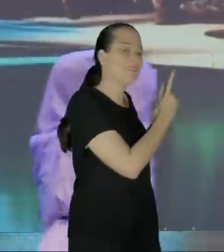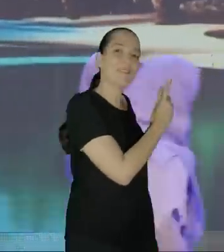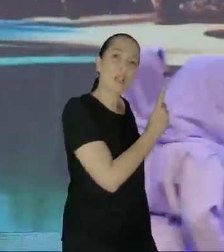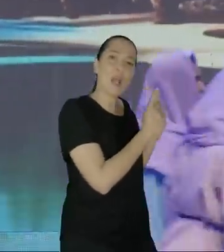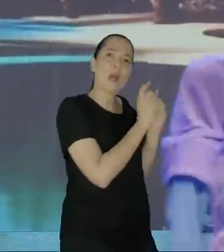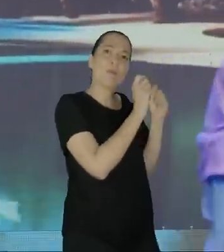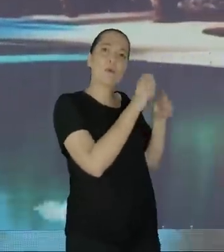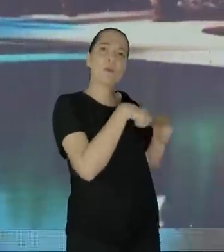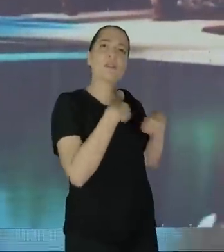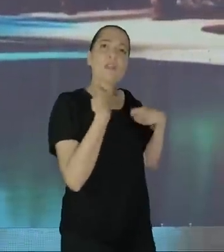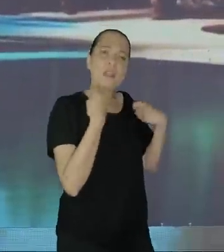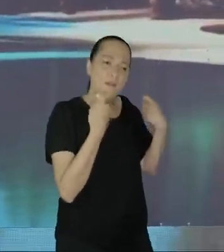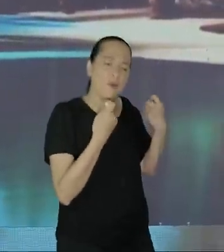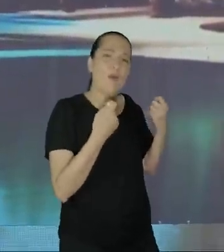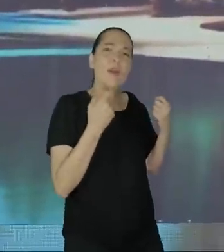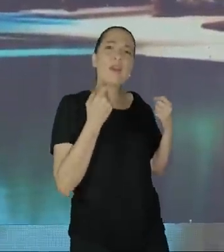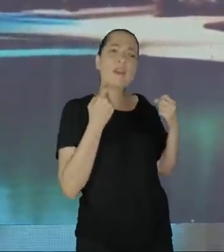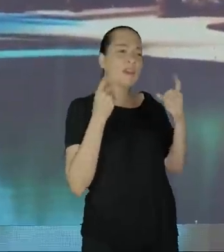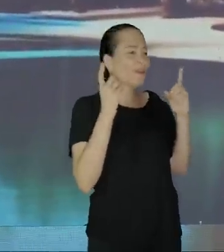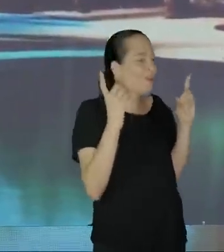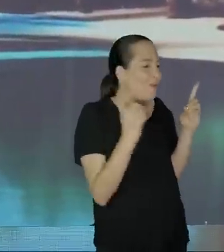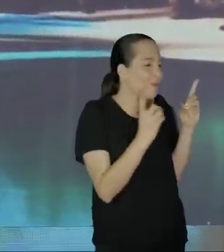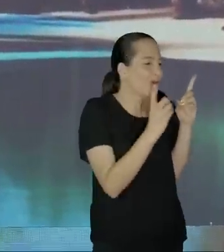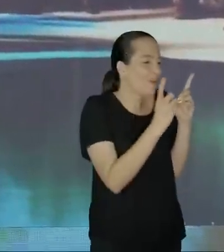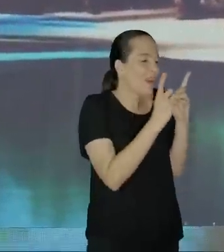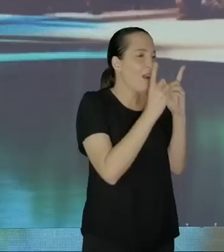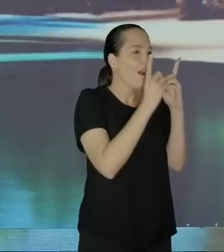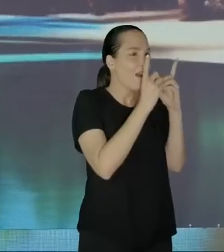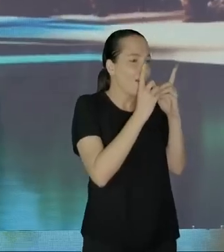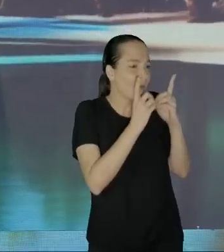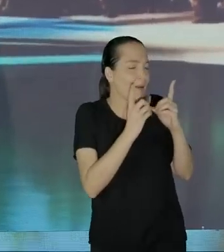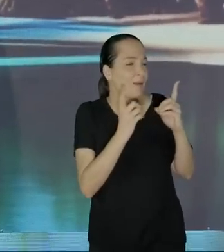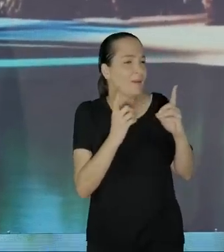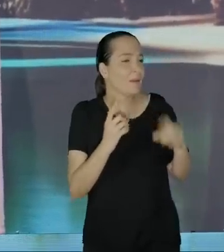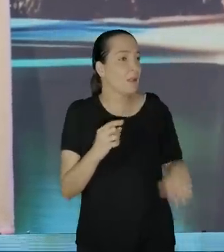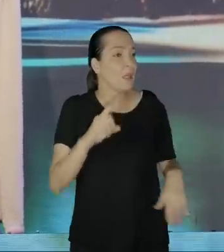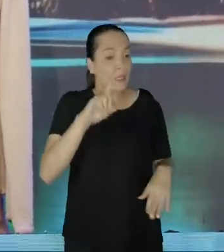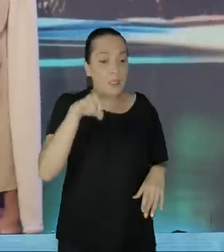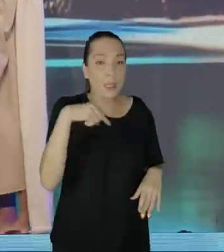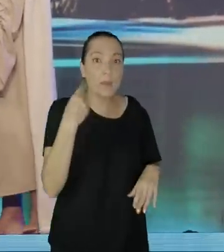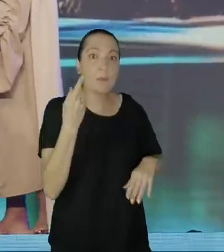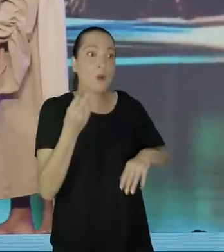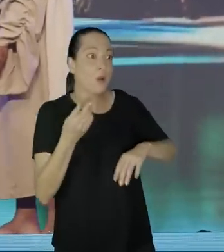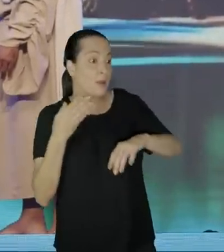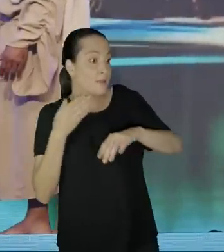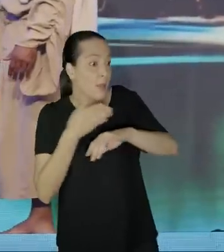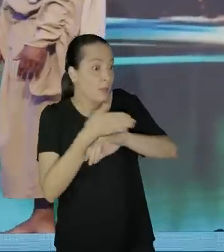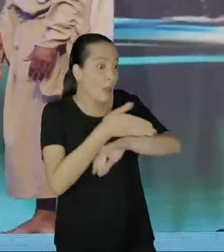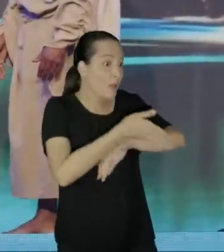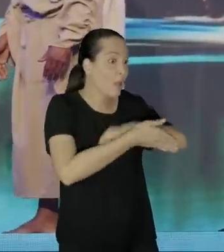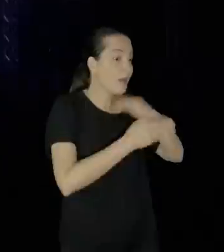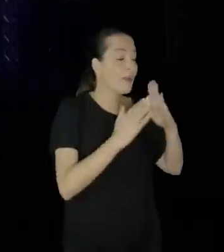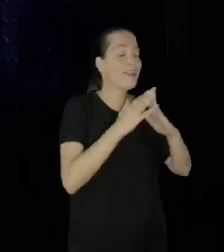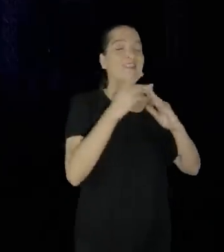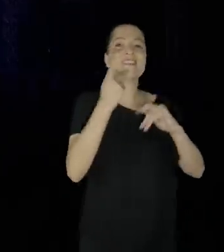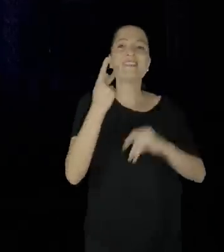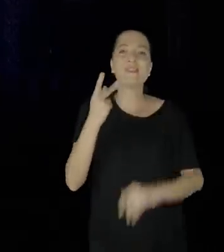poder chegar e adentrar a tua casa.